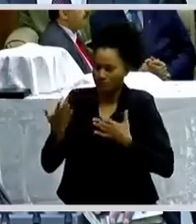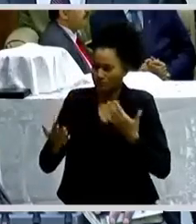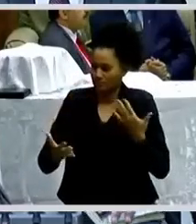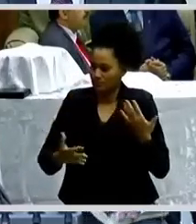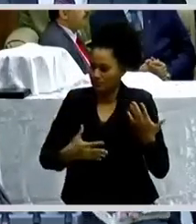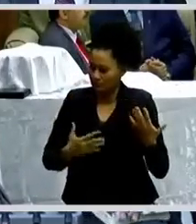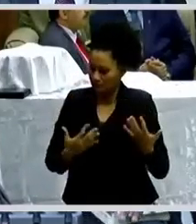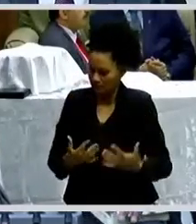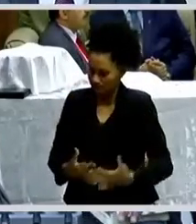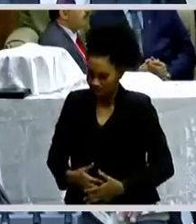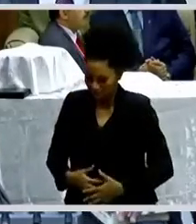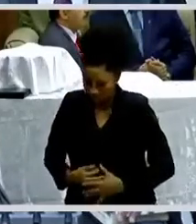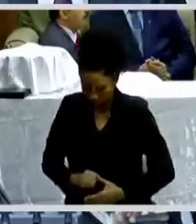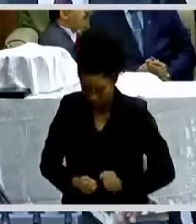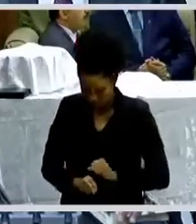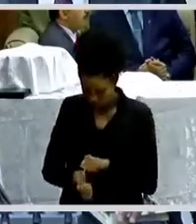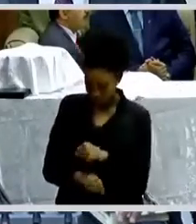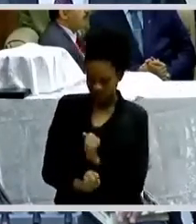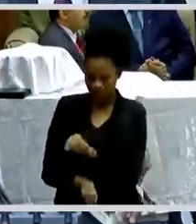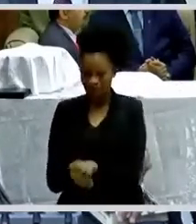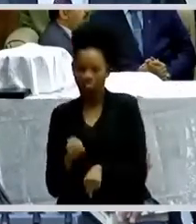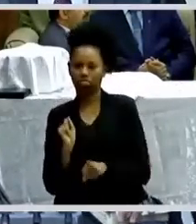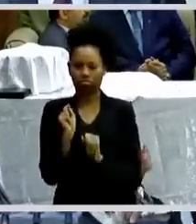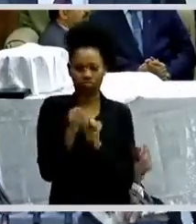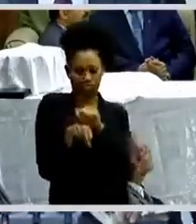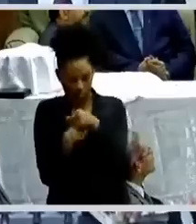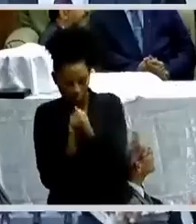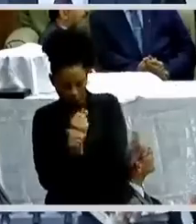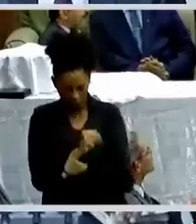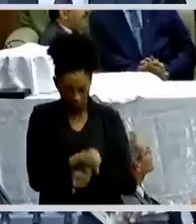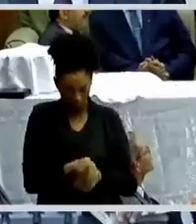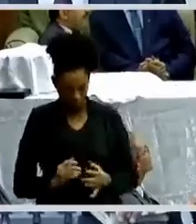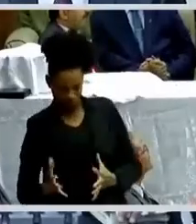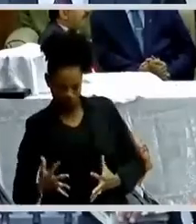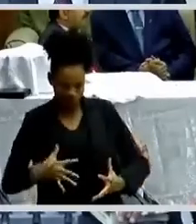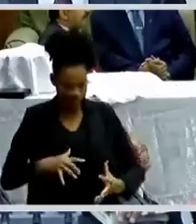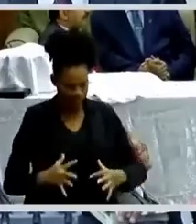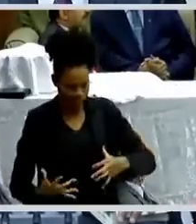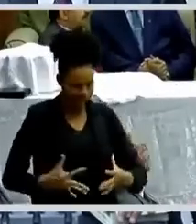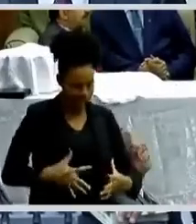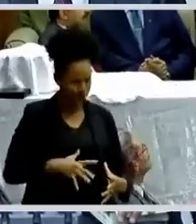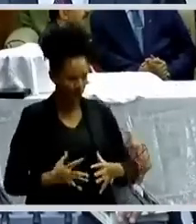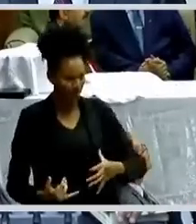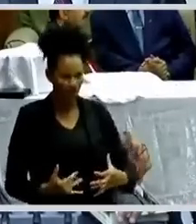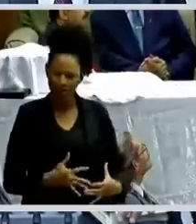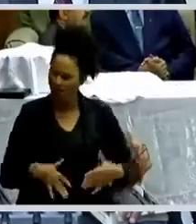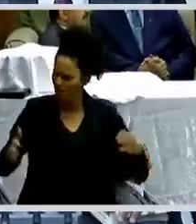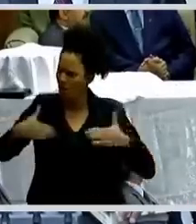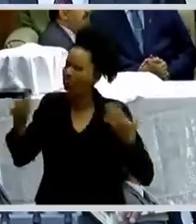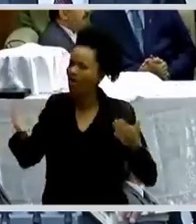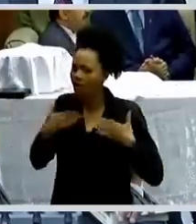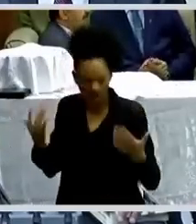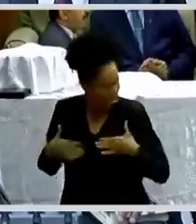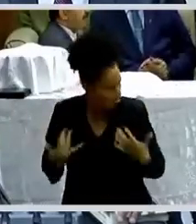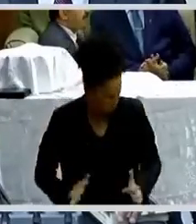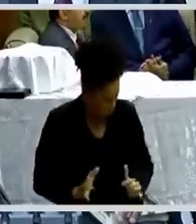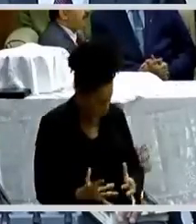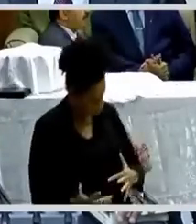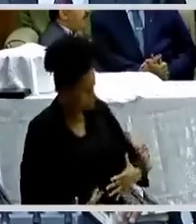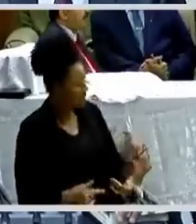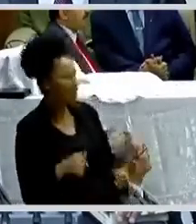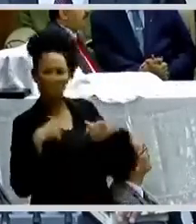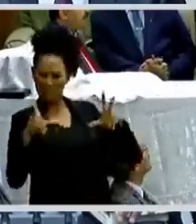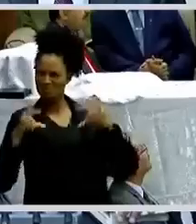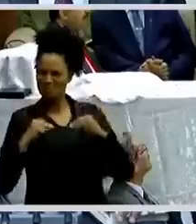com a barriga pulando, o João Batista saltando dentro. E ela começa a dizer: que alegria é essa? Eu não sou